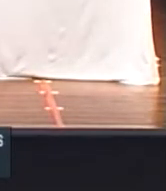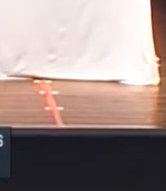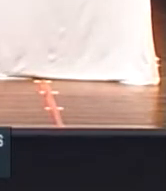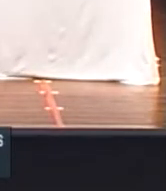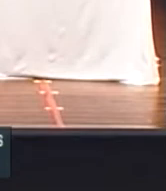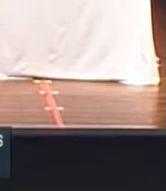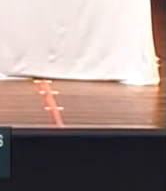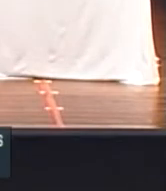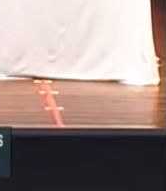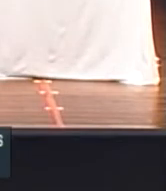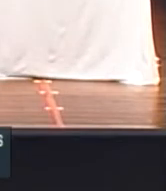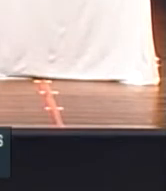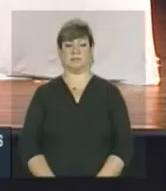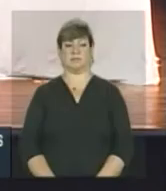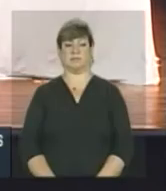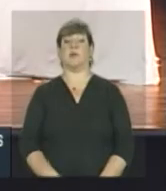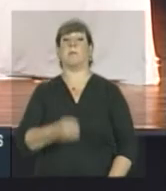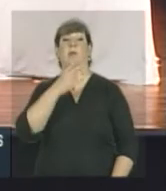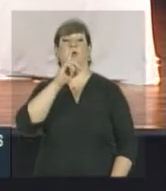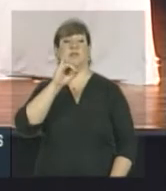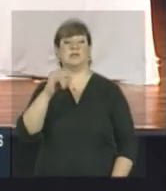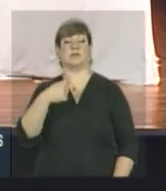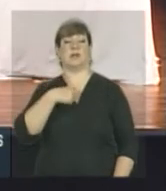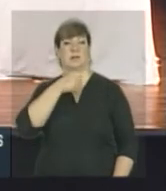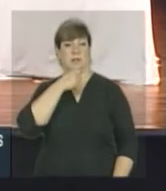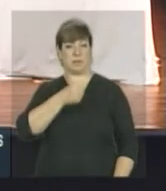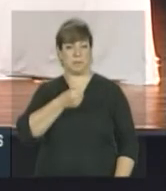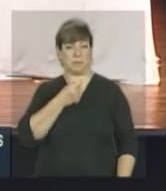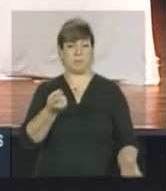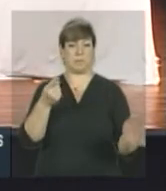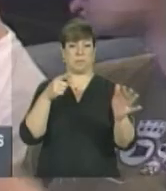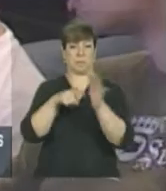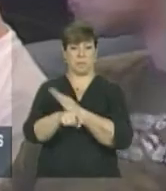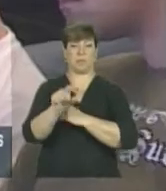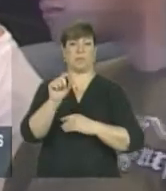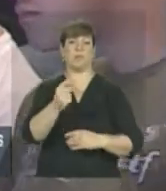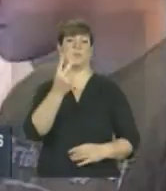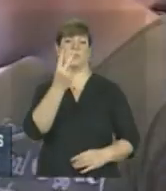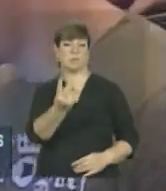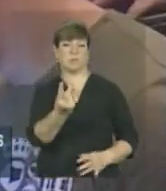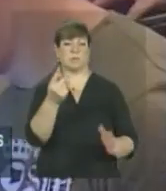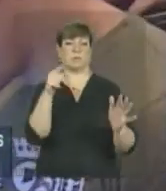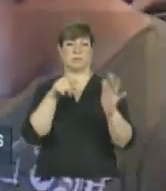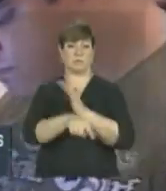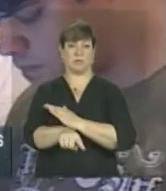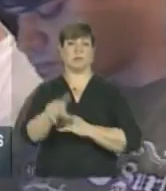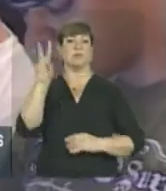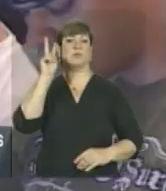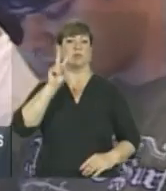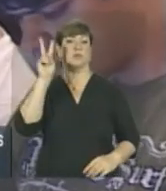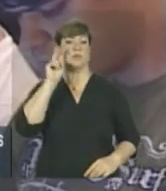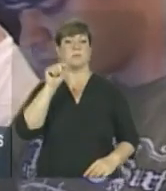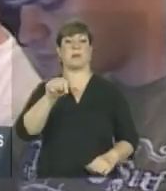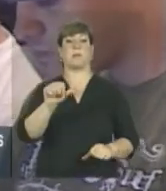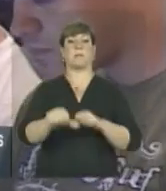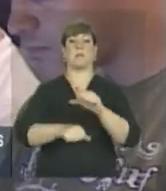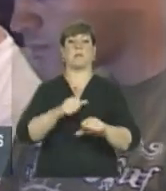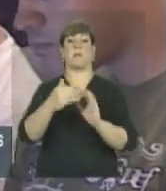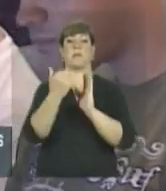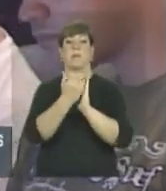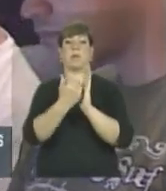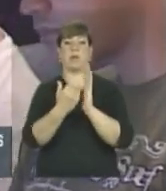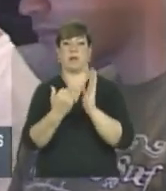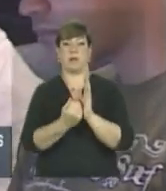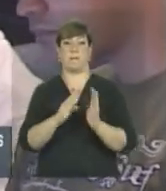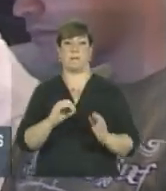Bom dia, sou o Fábio Aleixo, repórter do Jornal Lance. Gostaria de fazer duas perguntas relativas a essas mudanças no programa do Bolsa